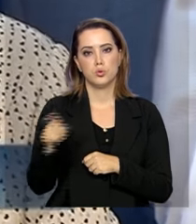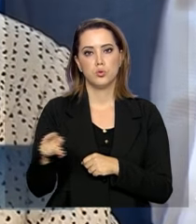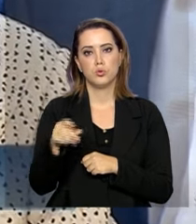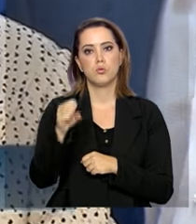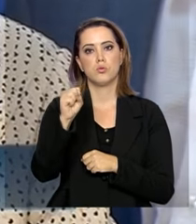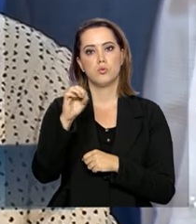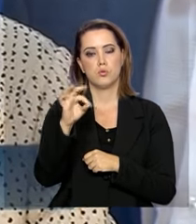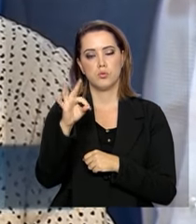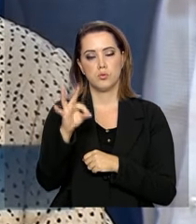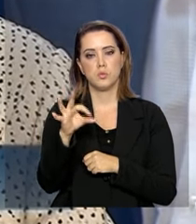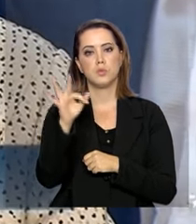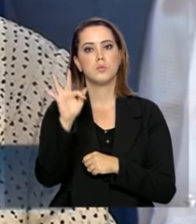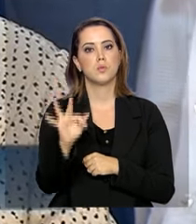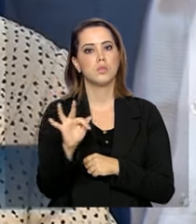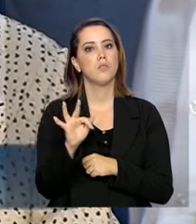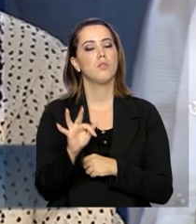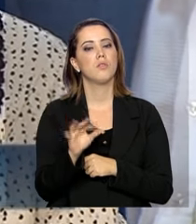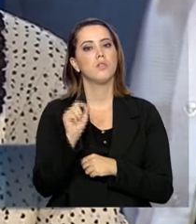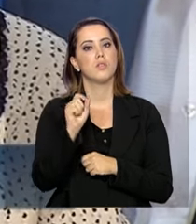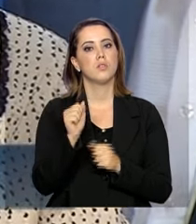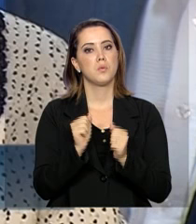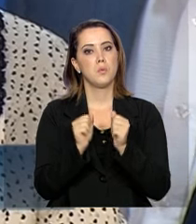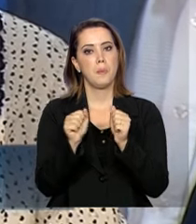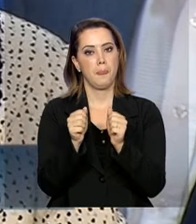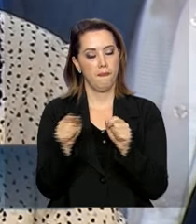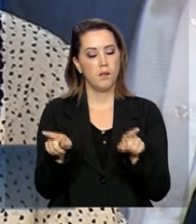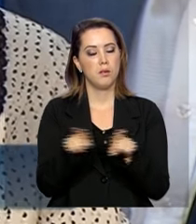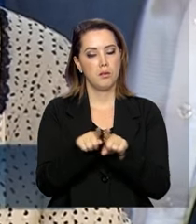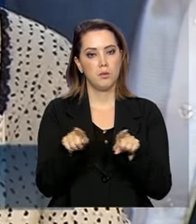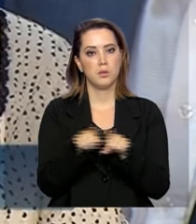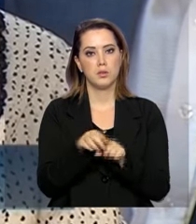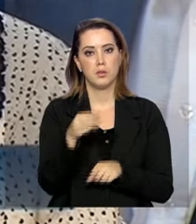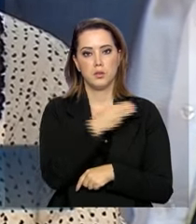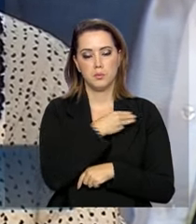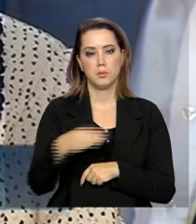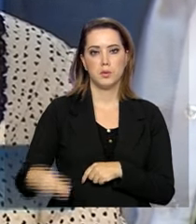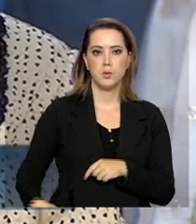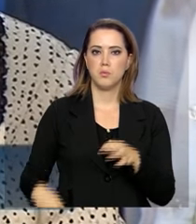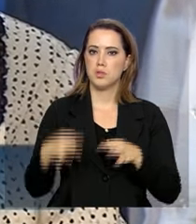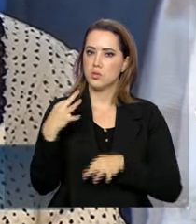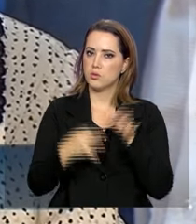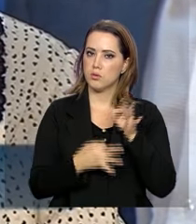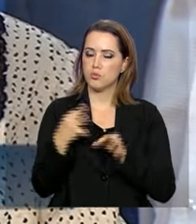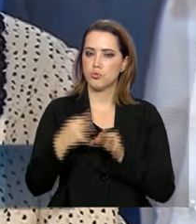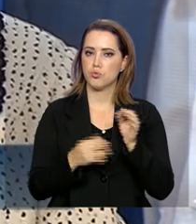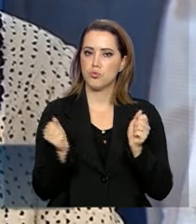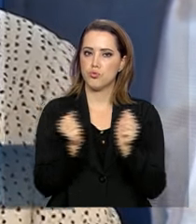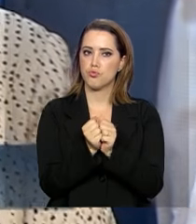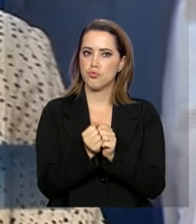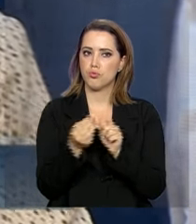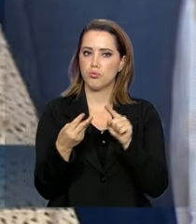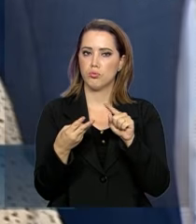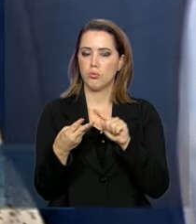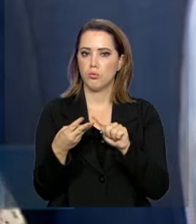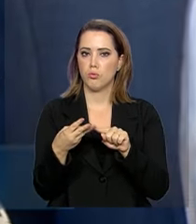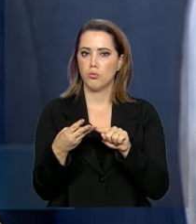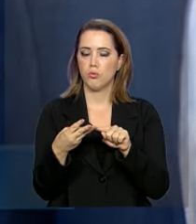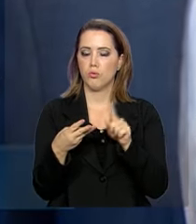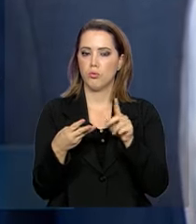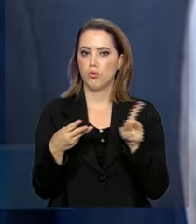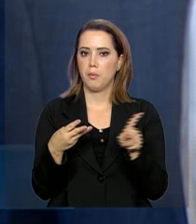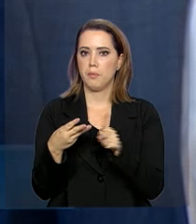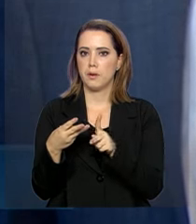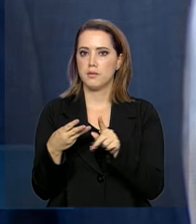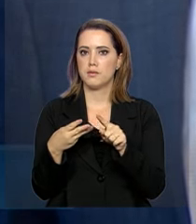Federal, Ricardo Lewandowski, e o ministro da Justiça, José Eduardo Cardoso. Em nota,